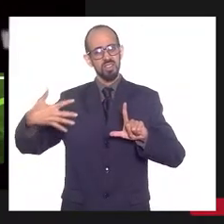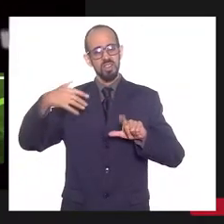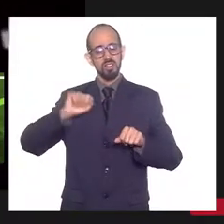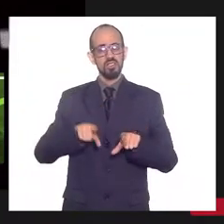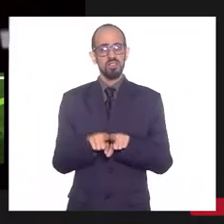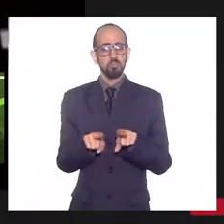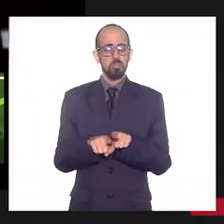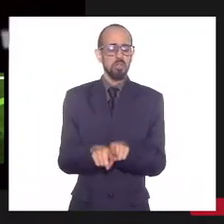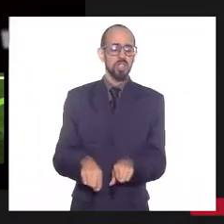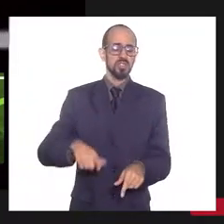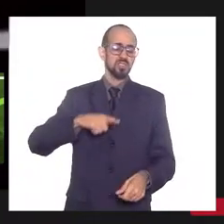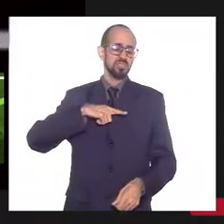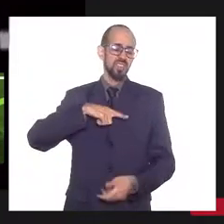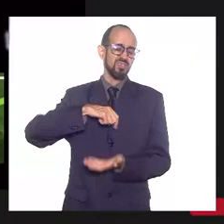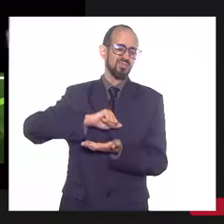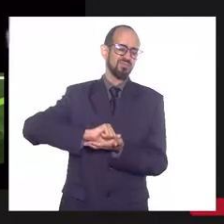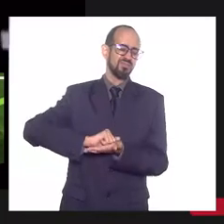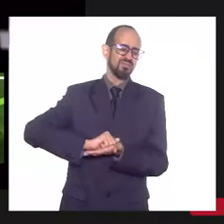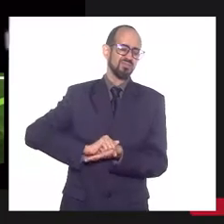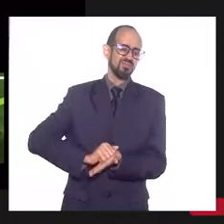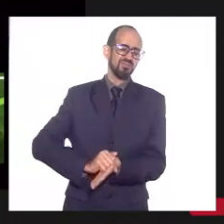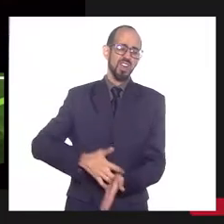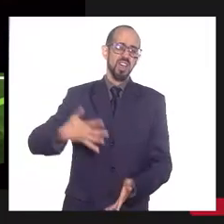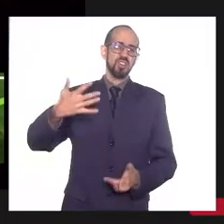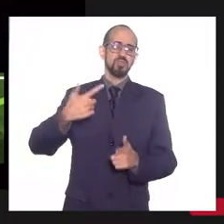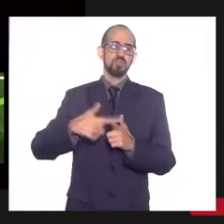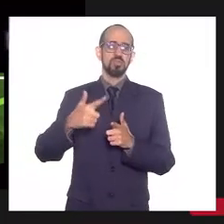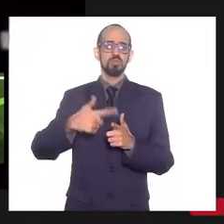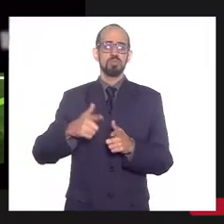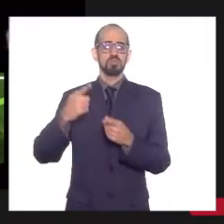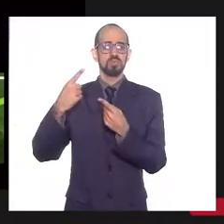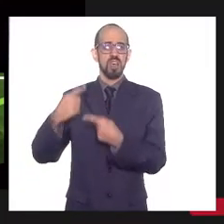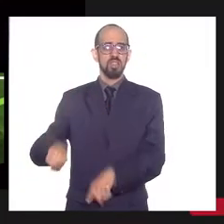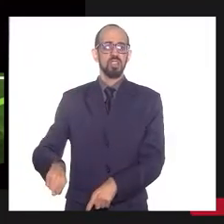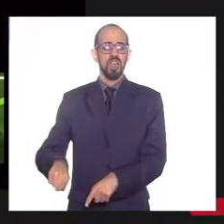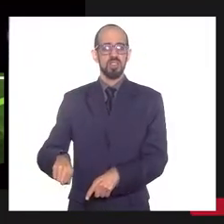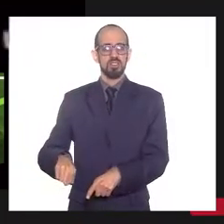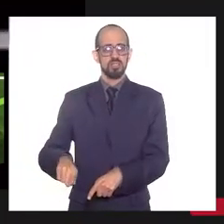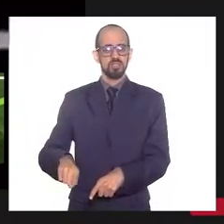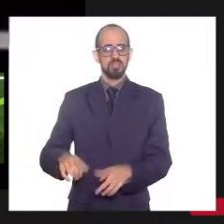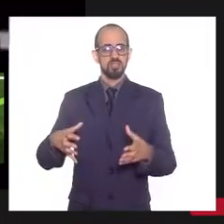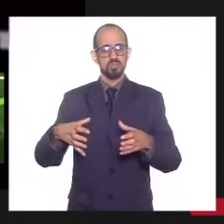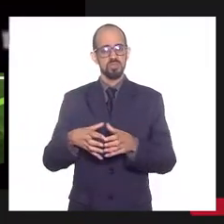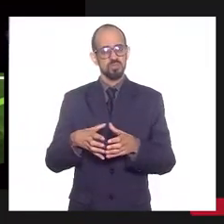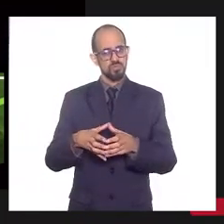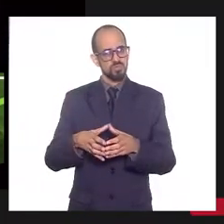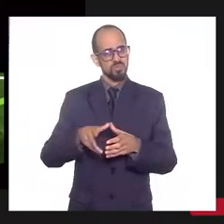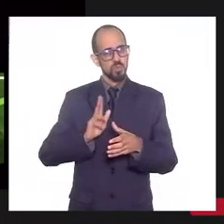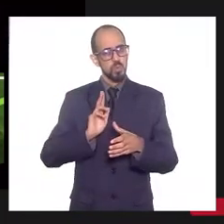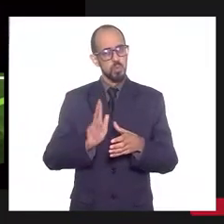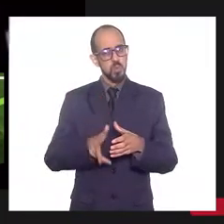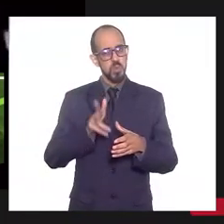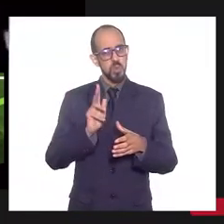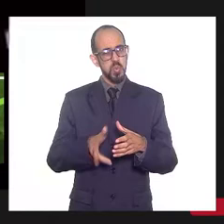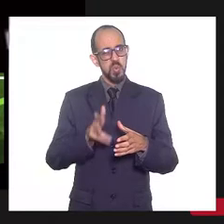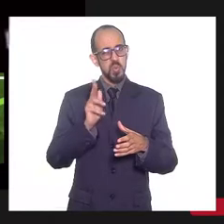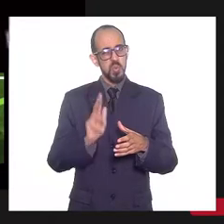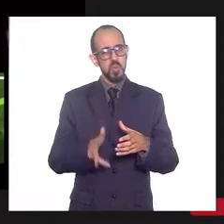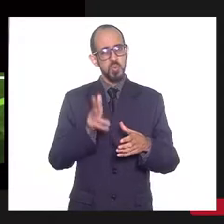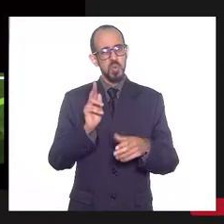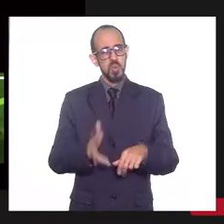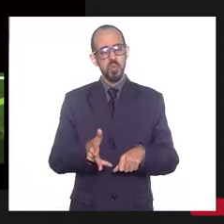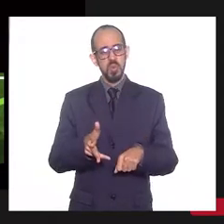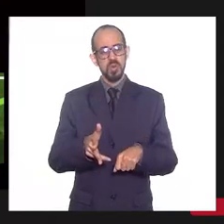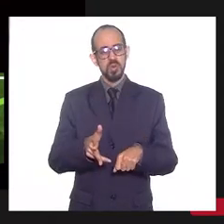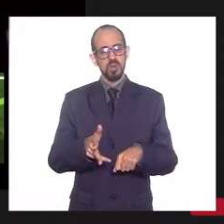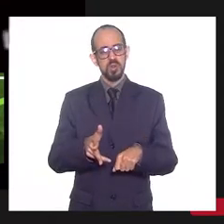gente está tô sofrendo ataques regulares continuadas e cada